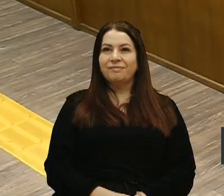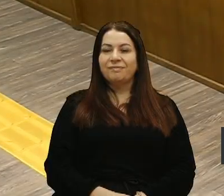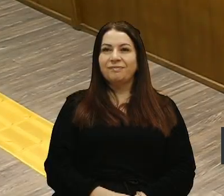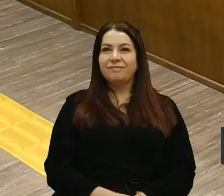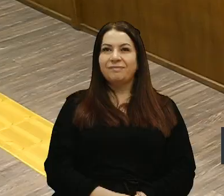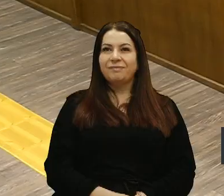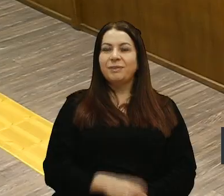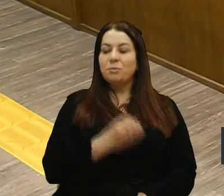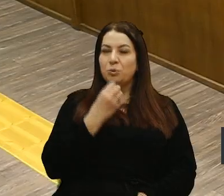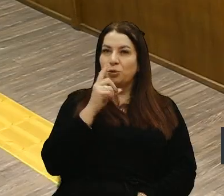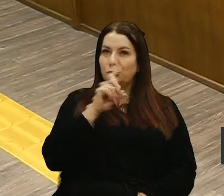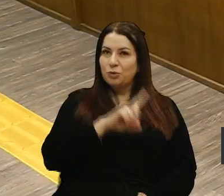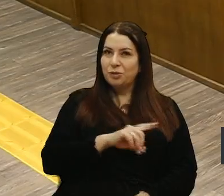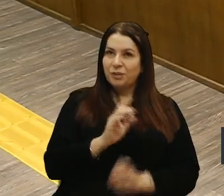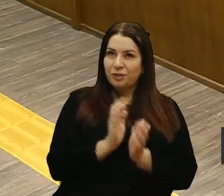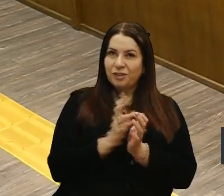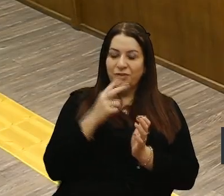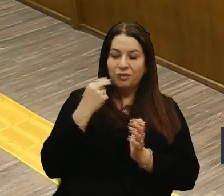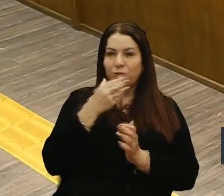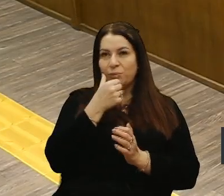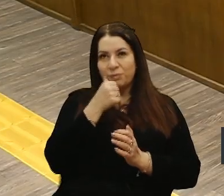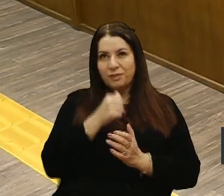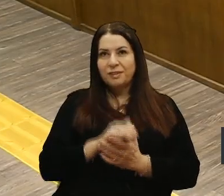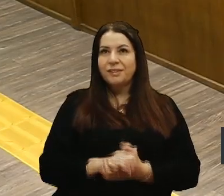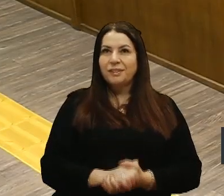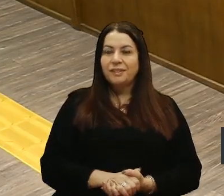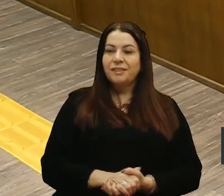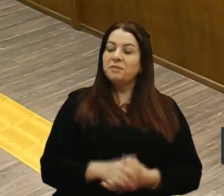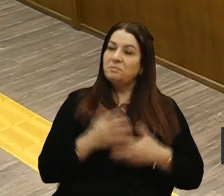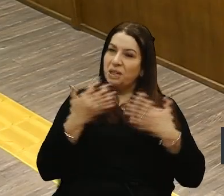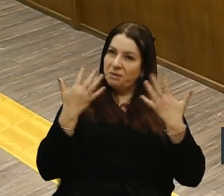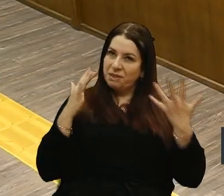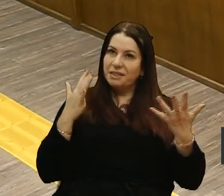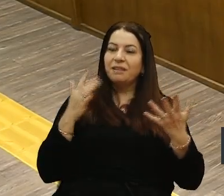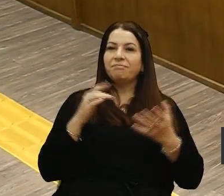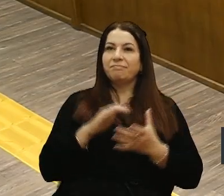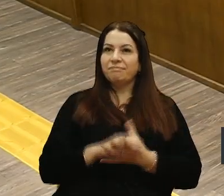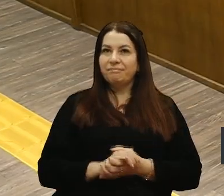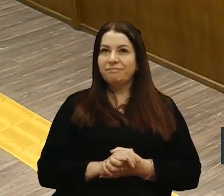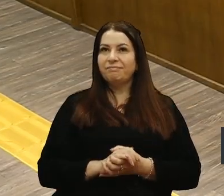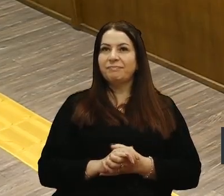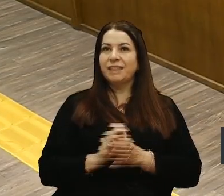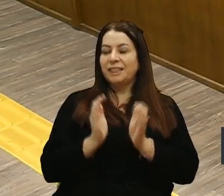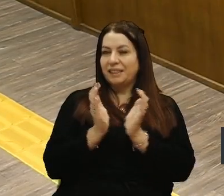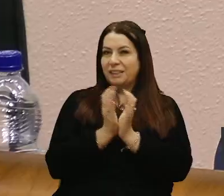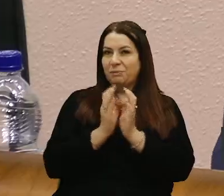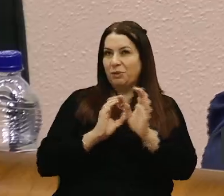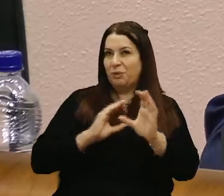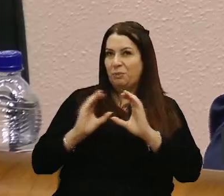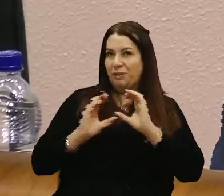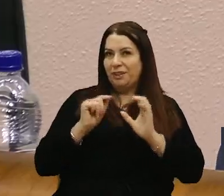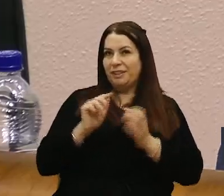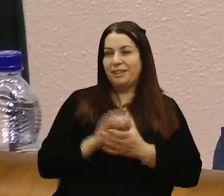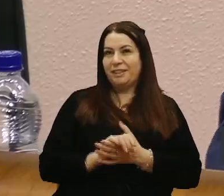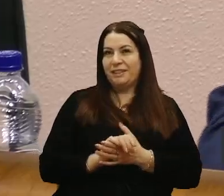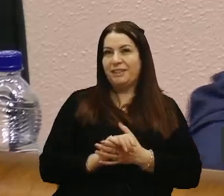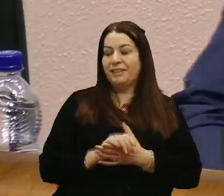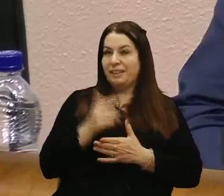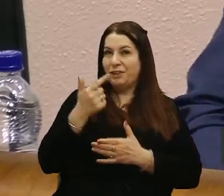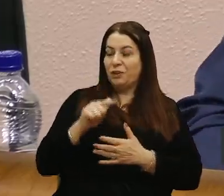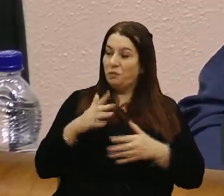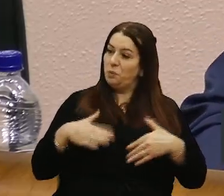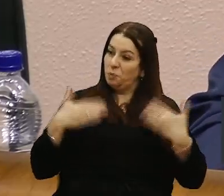Bom dia, colegas vereadores e vereadoras. Parabenizar essa equipe da comunicação que mais uma vez